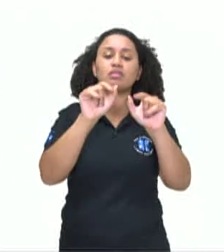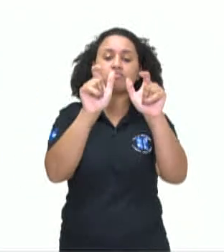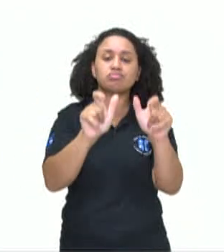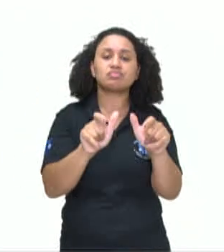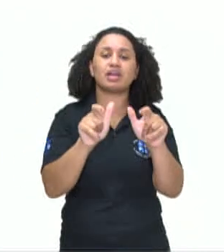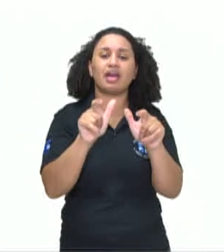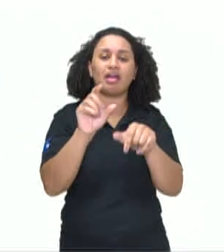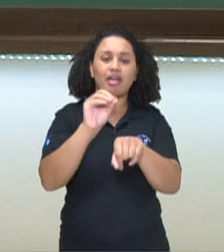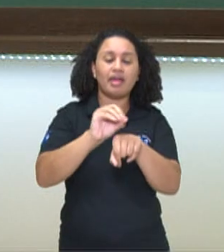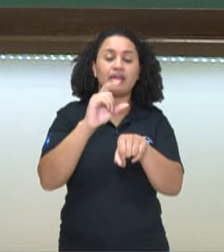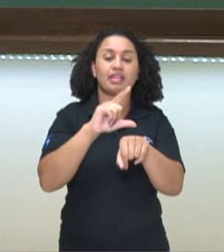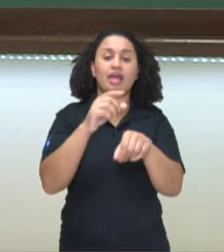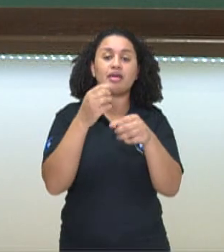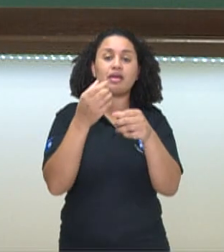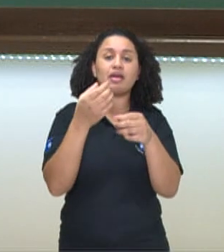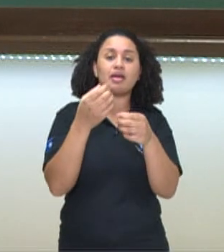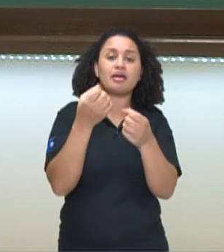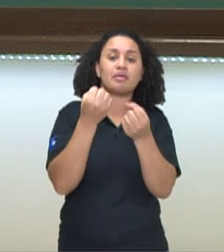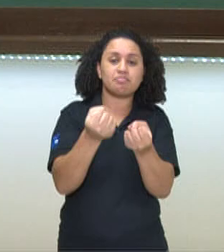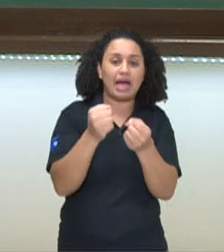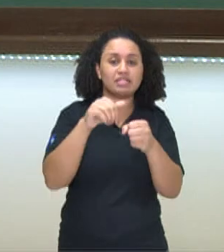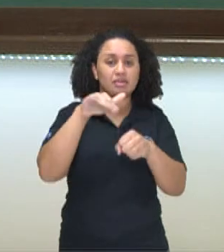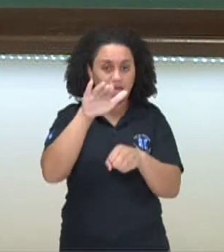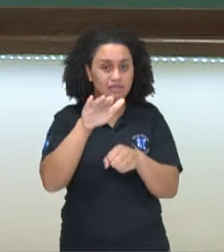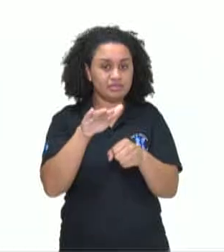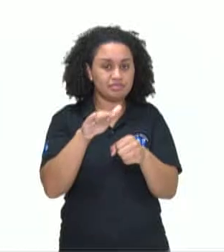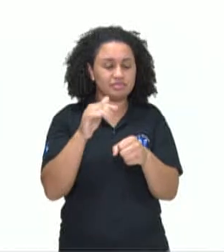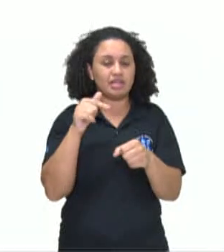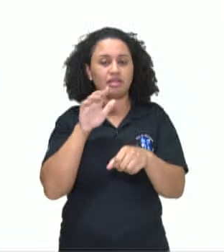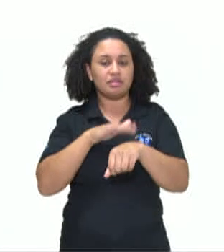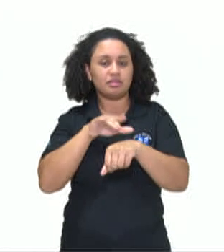massa maior e condutora? Tempo para você responder.